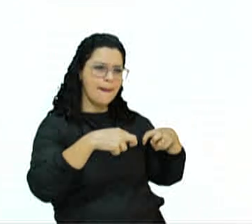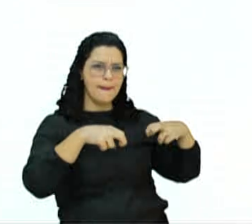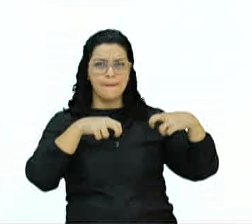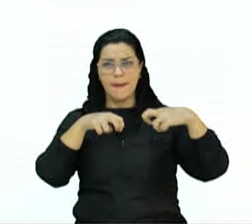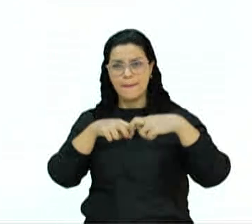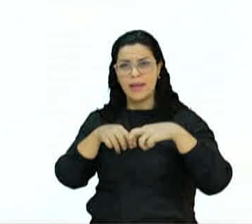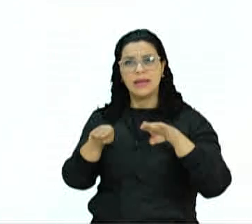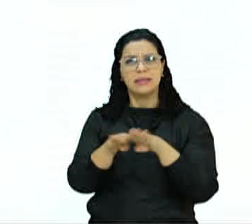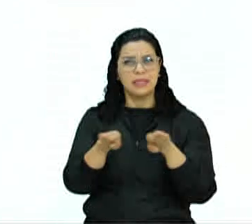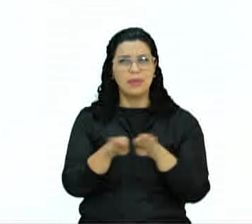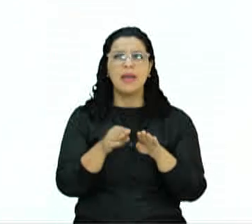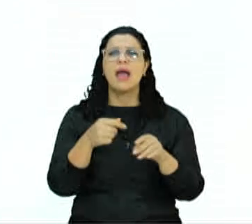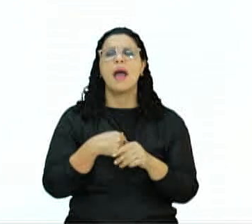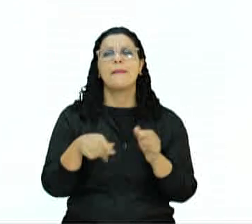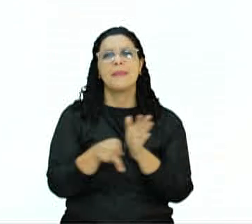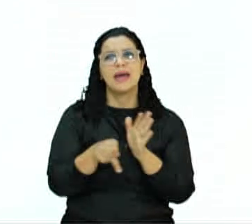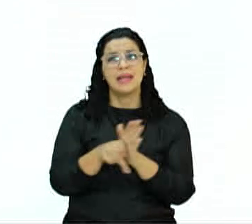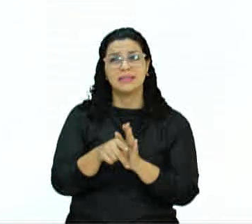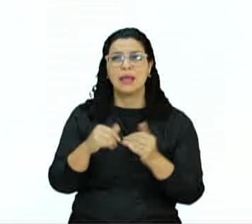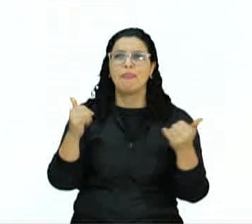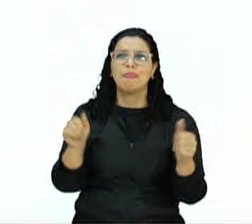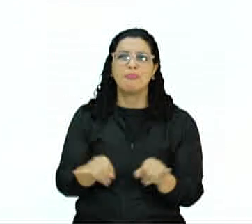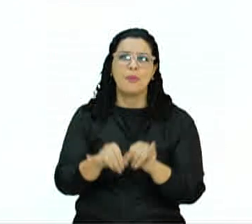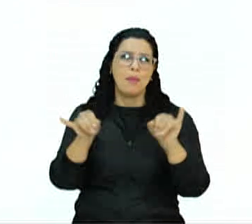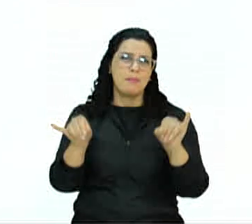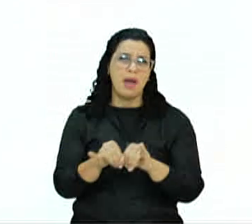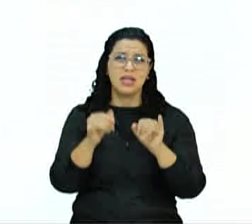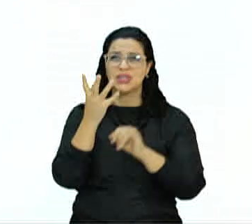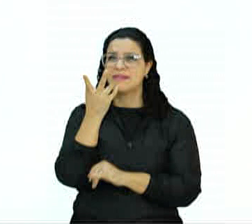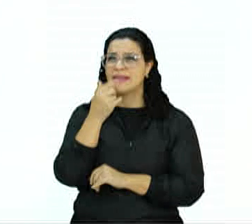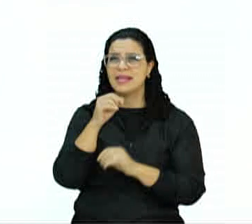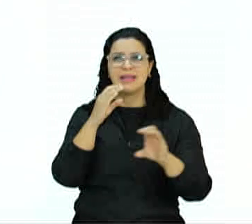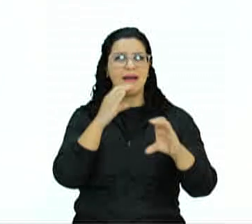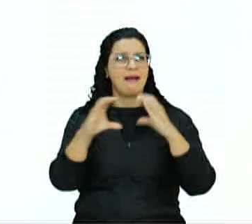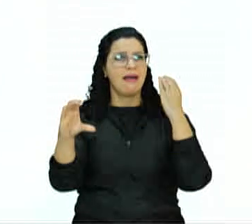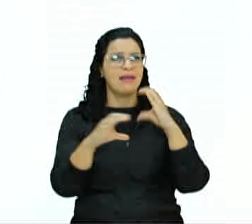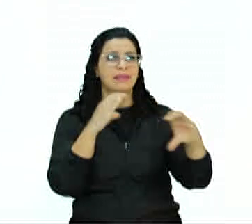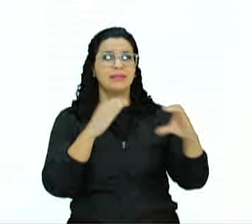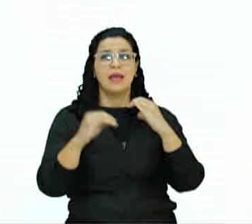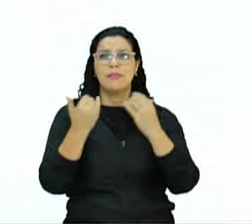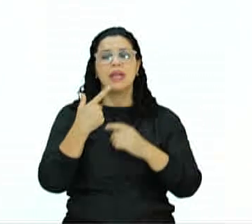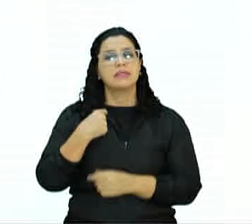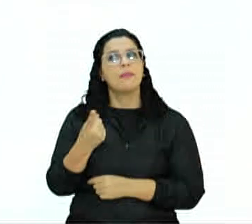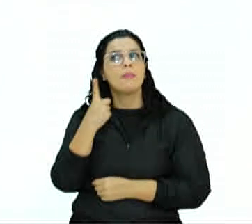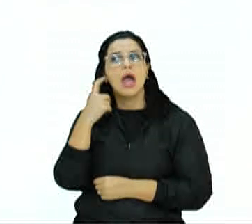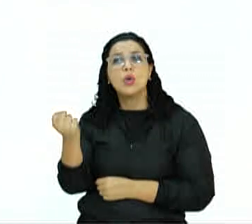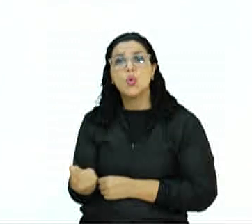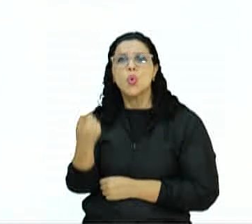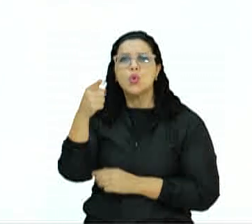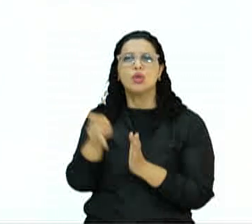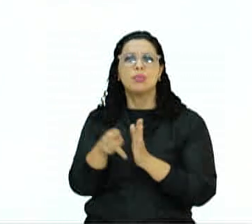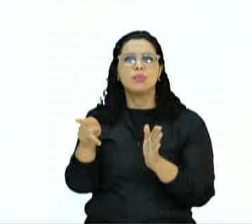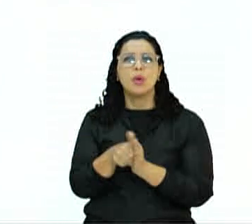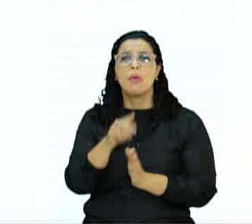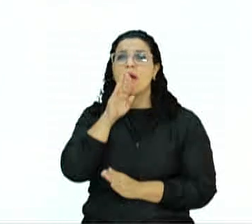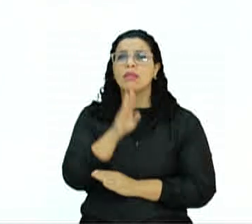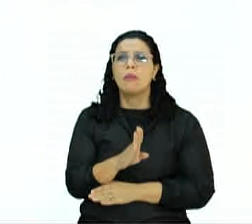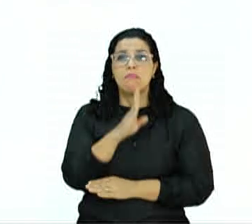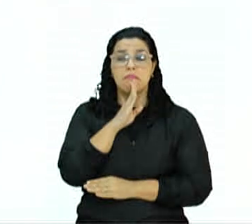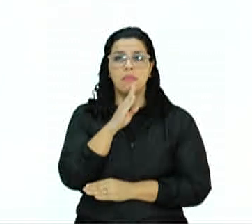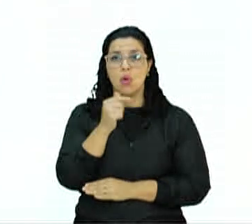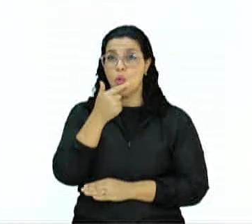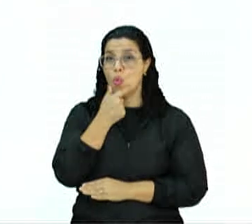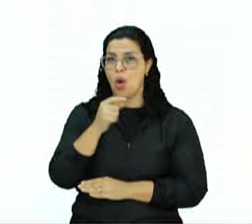débil cantiga infantil era a única nota viva na quietude da tarde. Ele a esperava encostado a uma